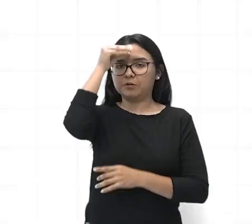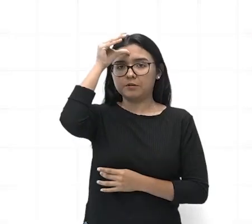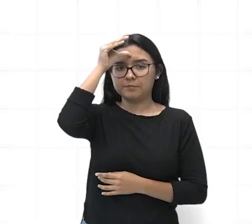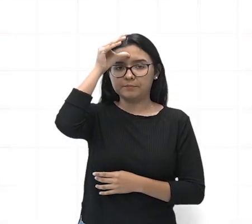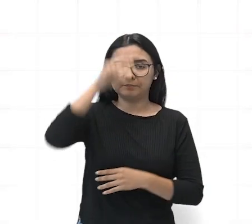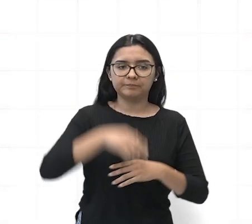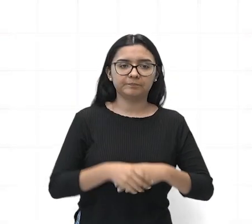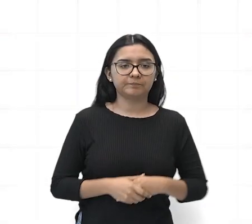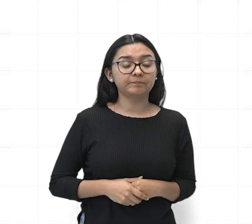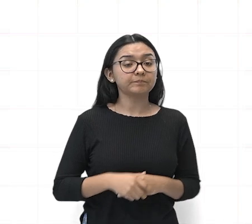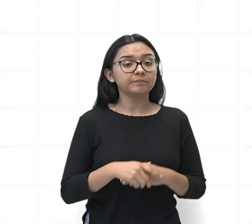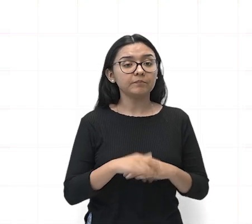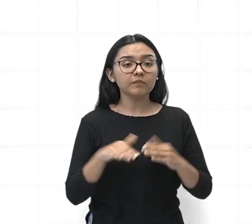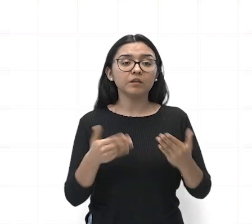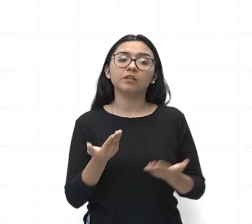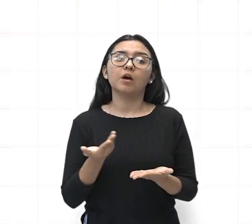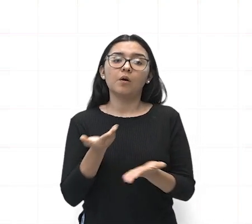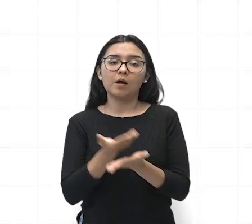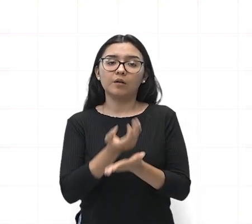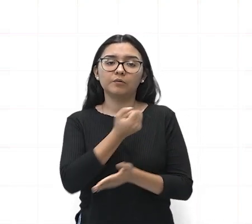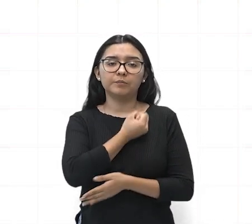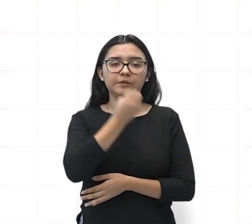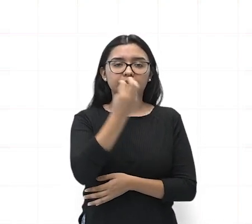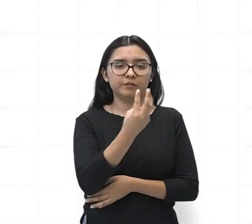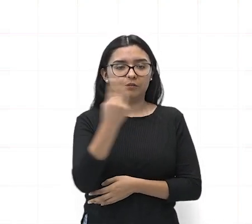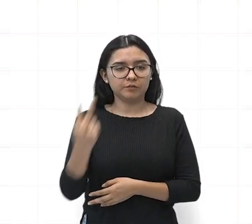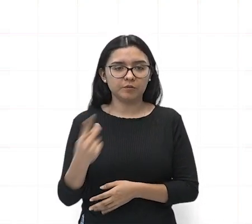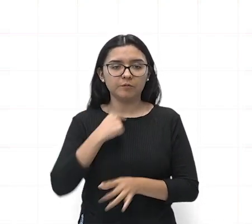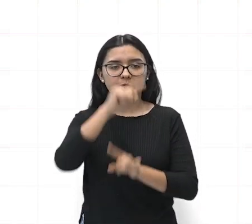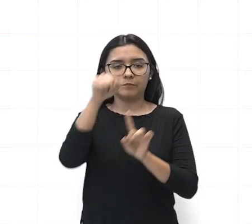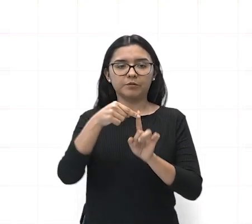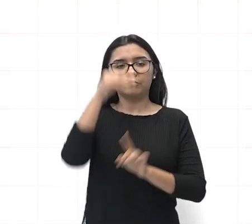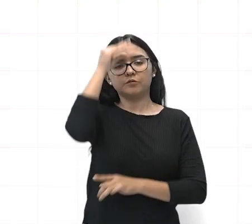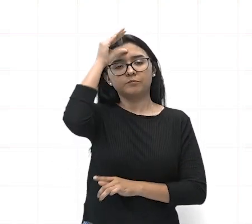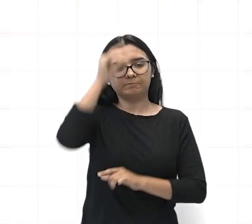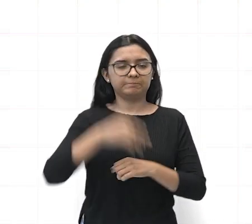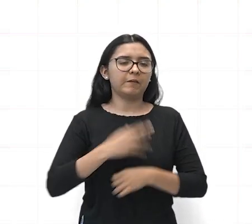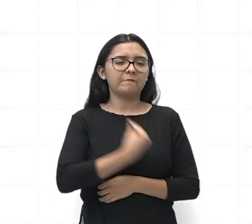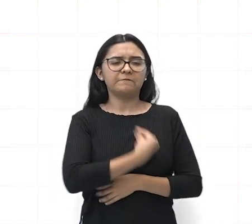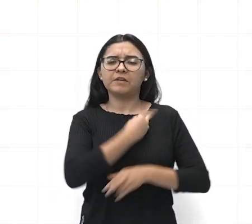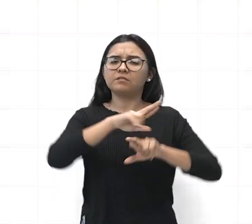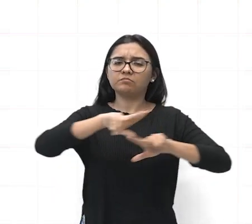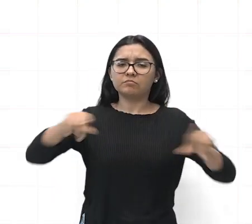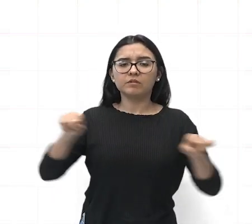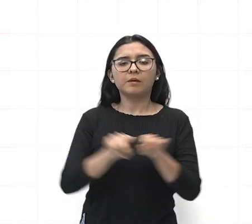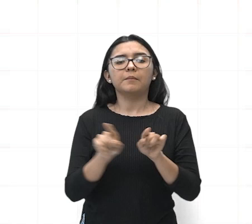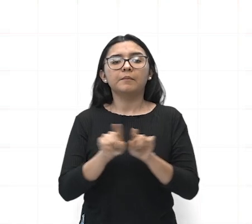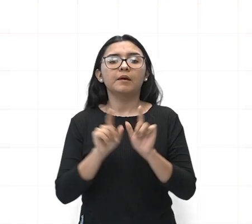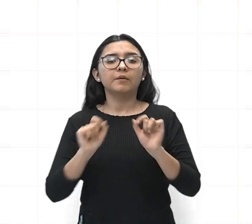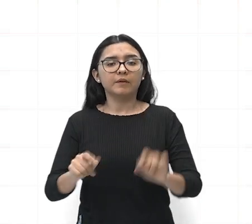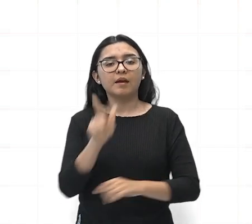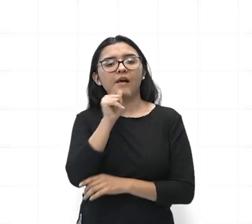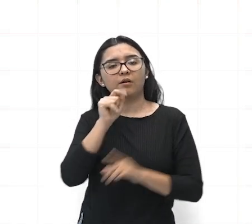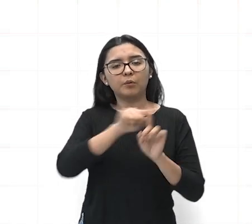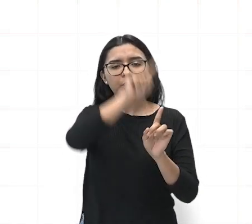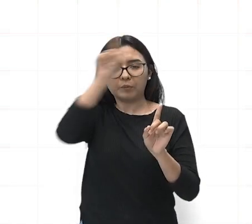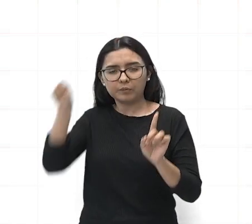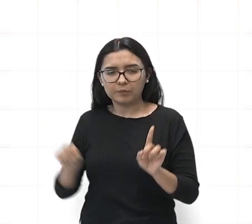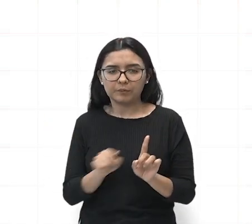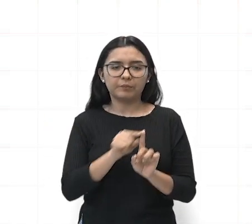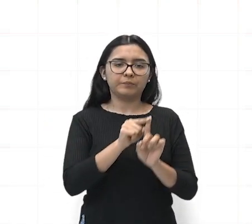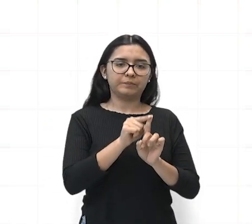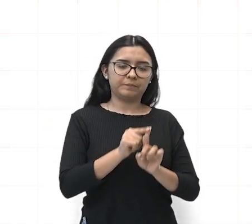conhecimento. Estamos na aula de número 32 com o objeto de conhecimento Biodiversidade e Ciclo